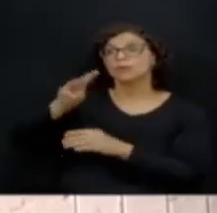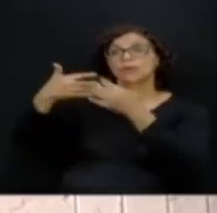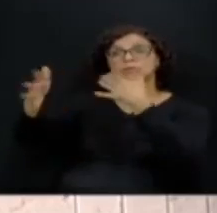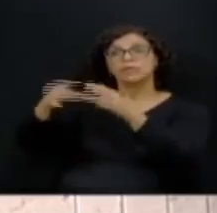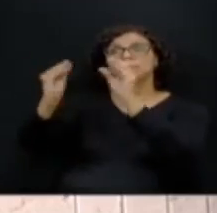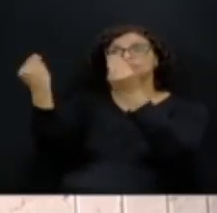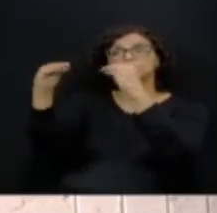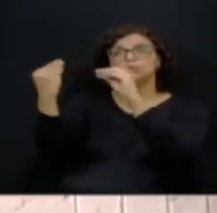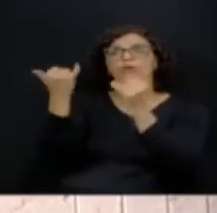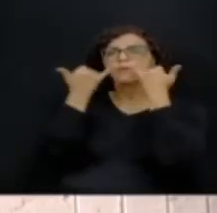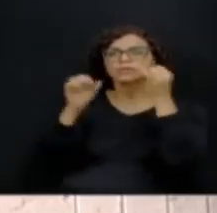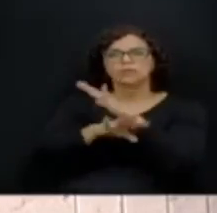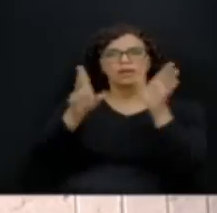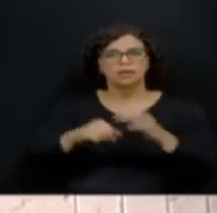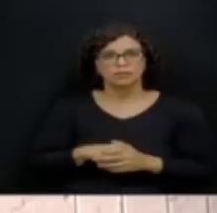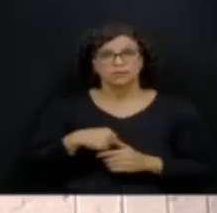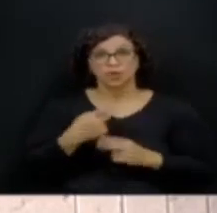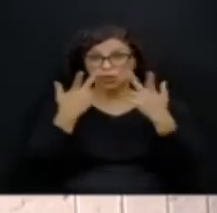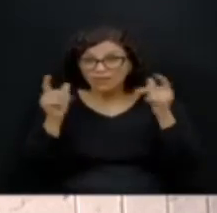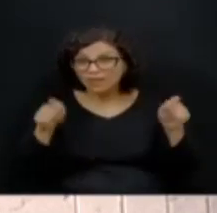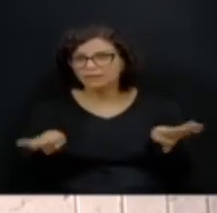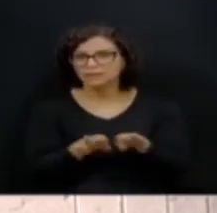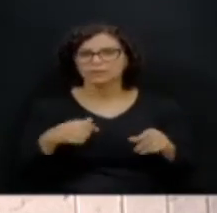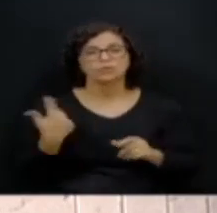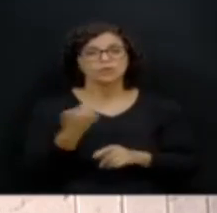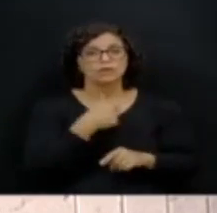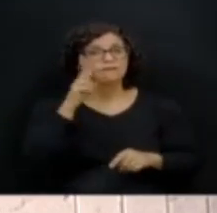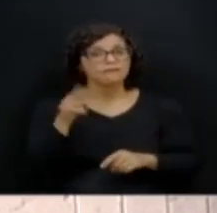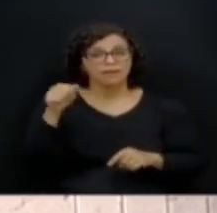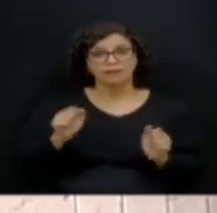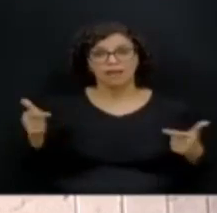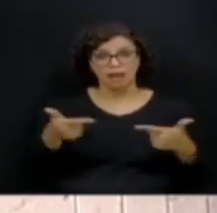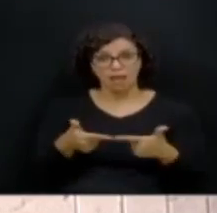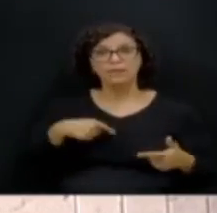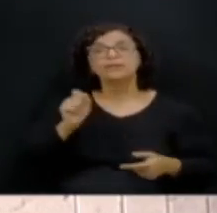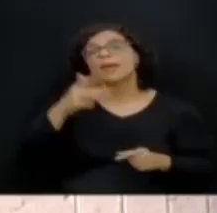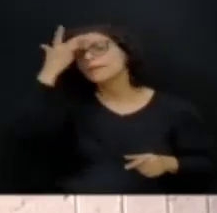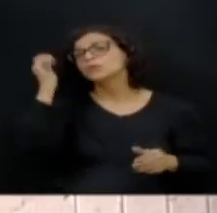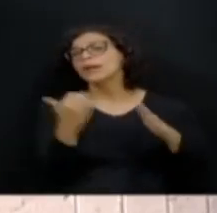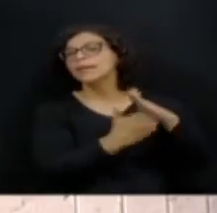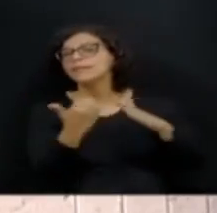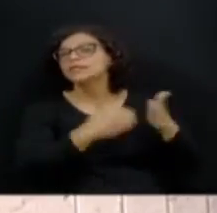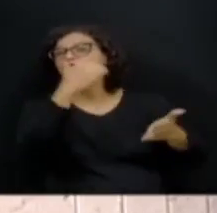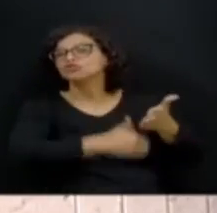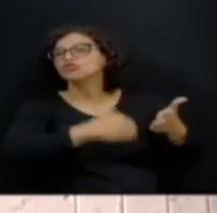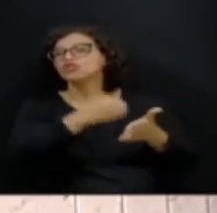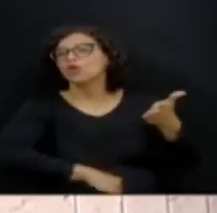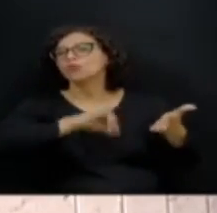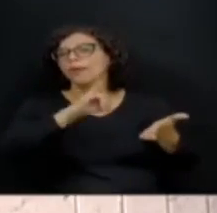transparência alimentado. Inovador é ter à disposição, aqui dessa casa, quem são os beneficiados da